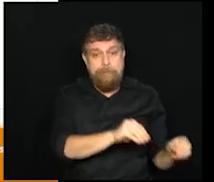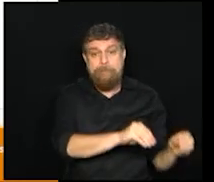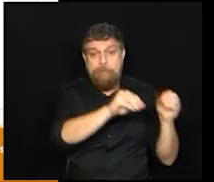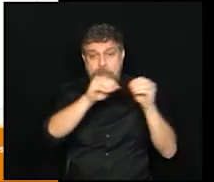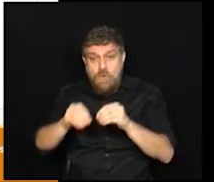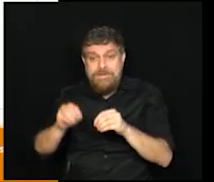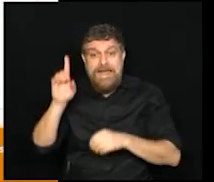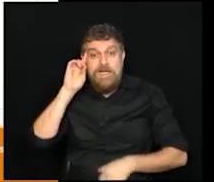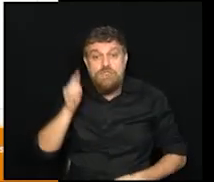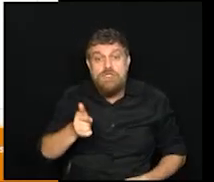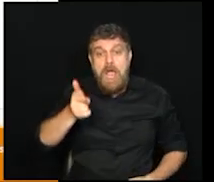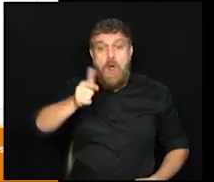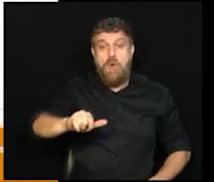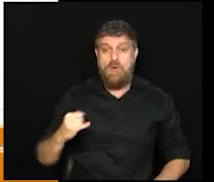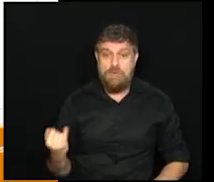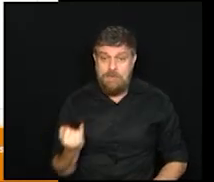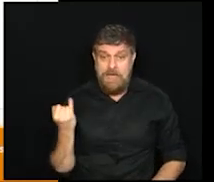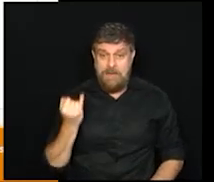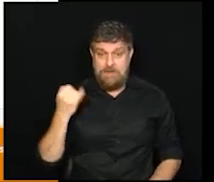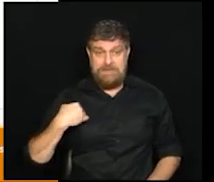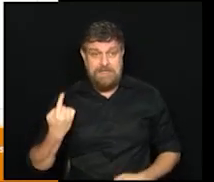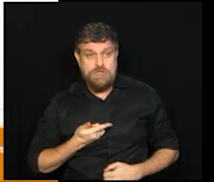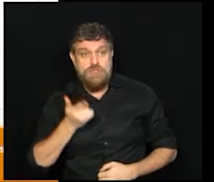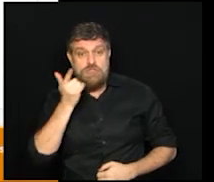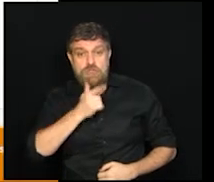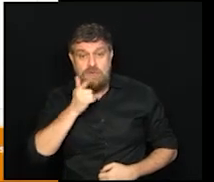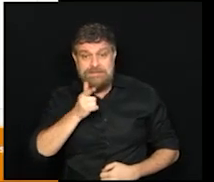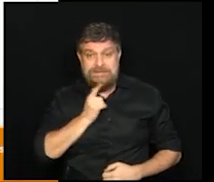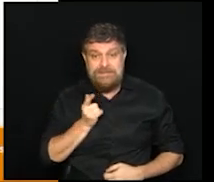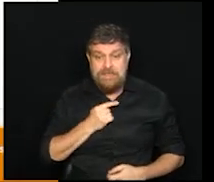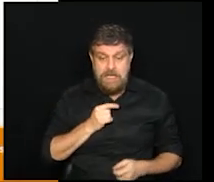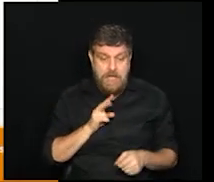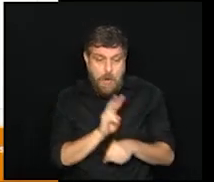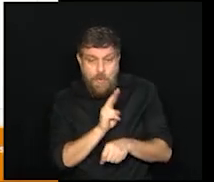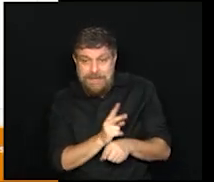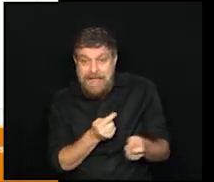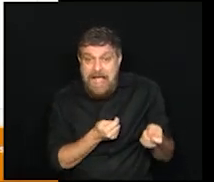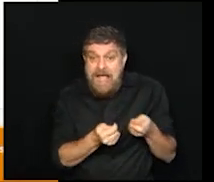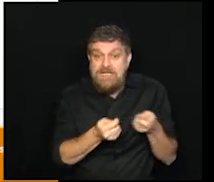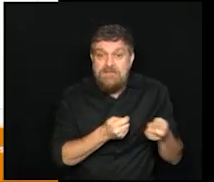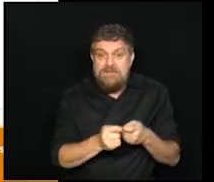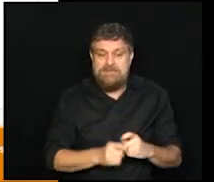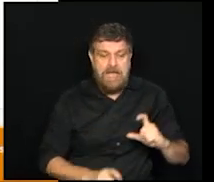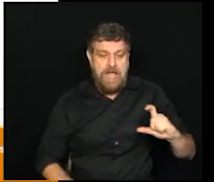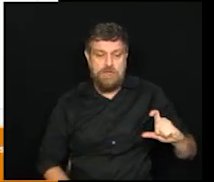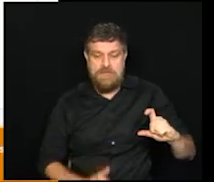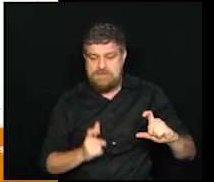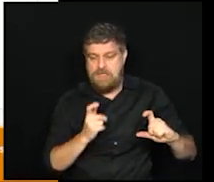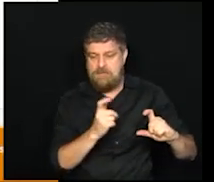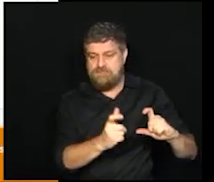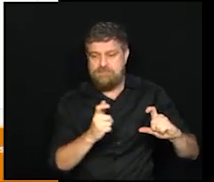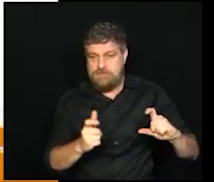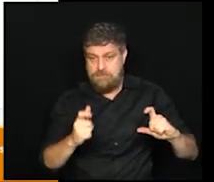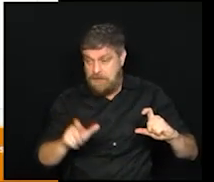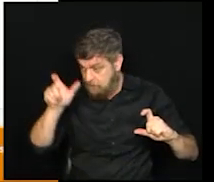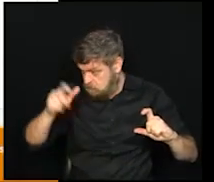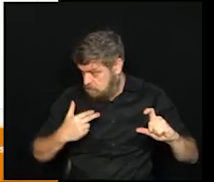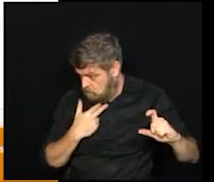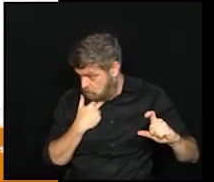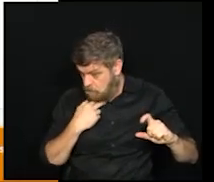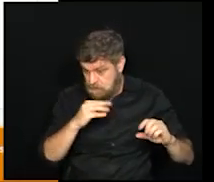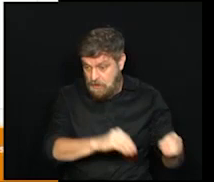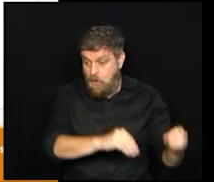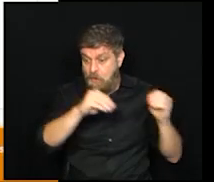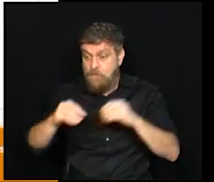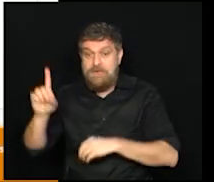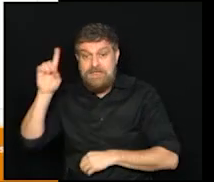reagendar. Muito importante para que a gente possa fazer a administração aqui das doses na nossa cidade. Lembrando que Campinas já